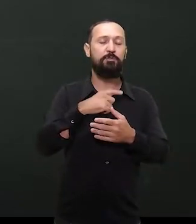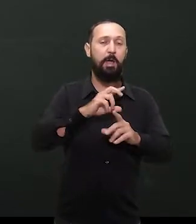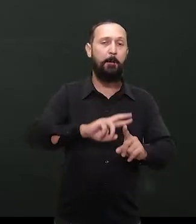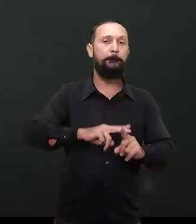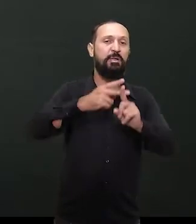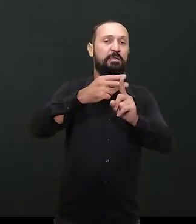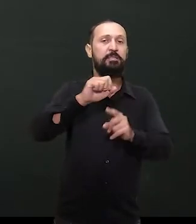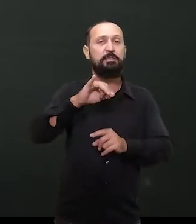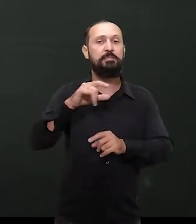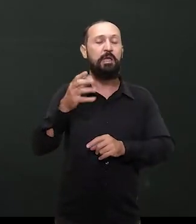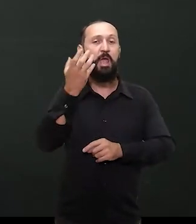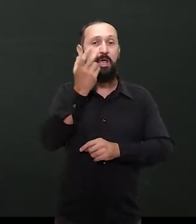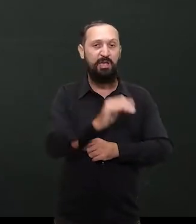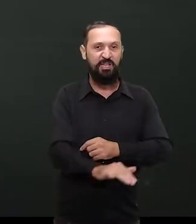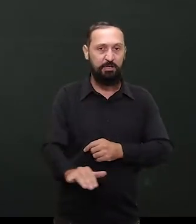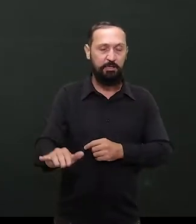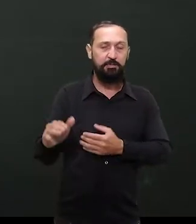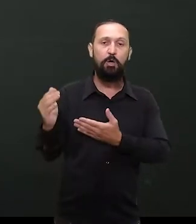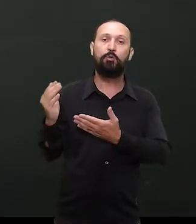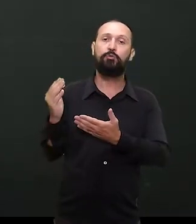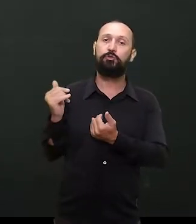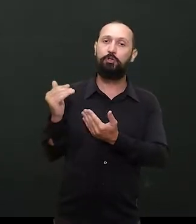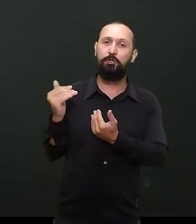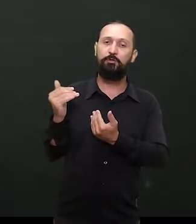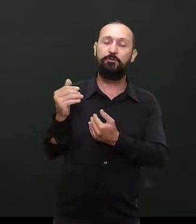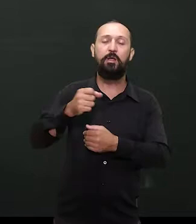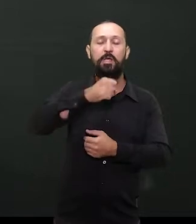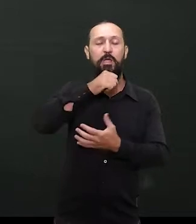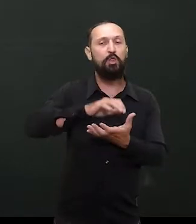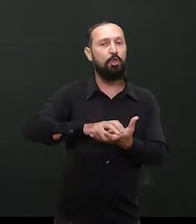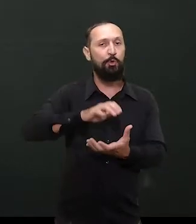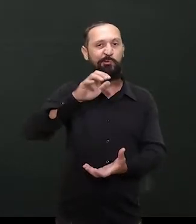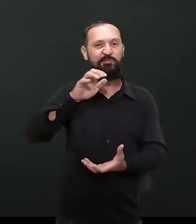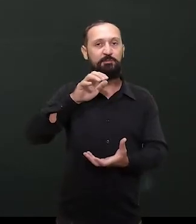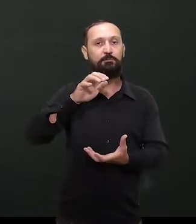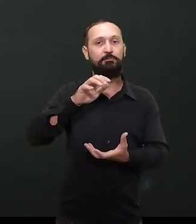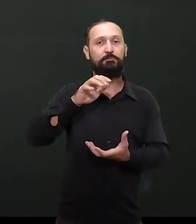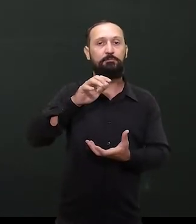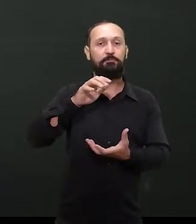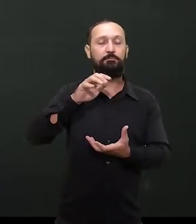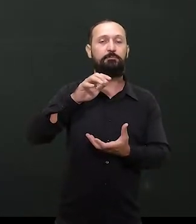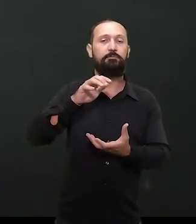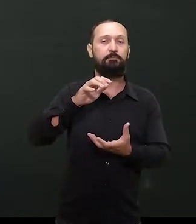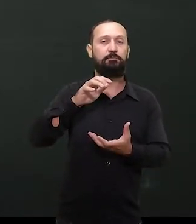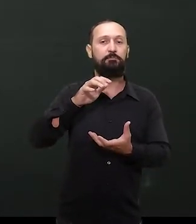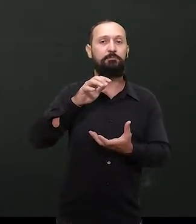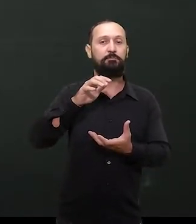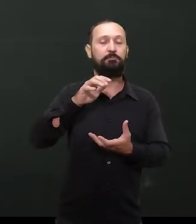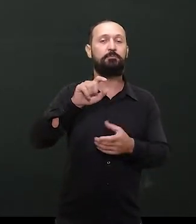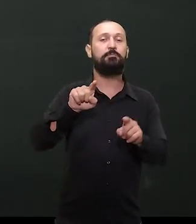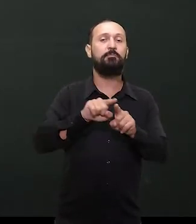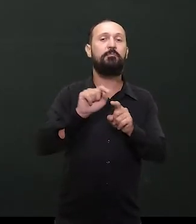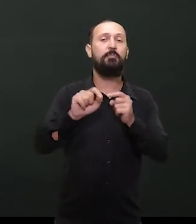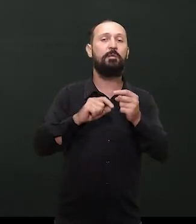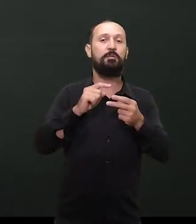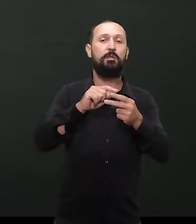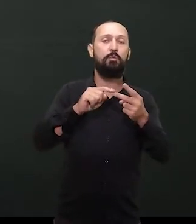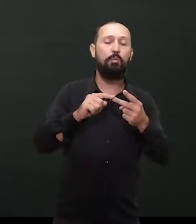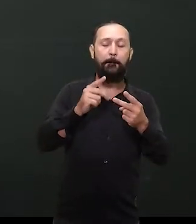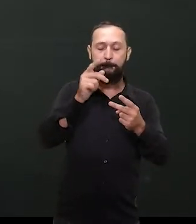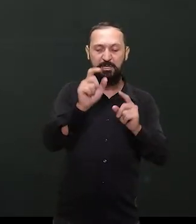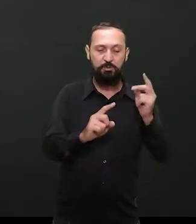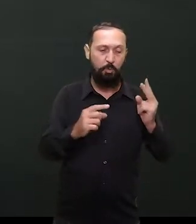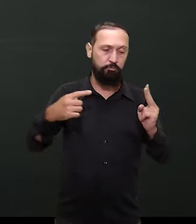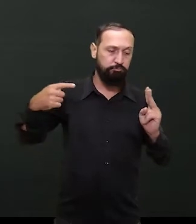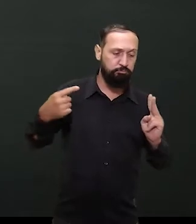aumento de pena quando a 21 e criança adolescente idosos e também quando a concurso de